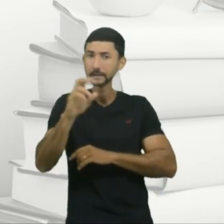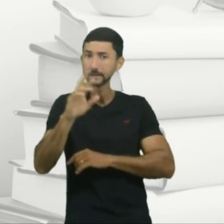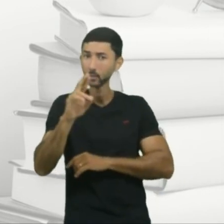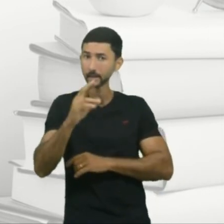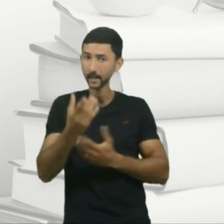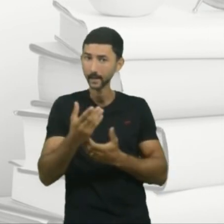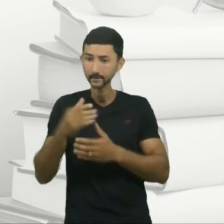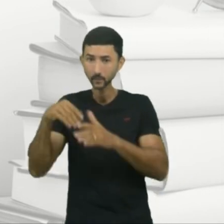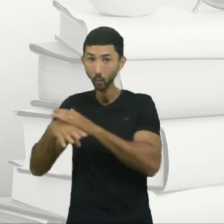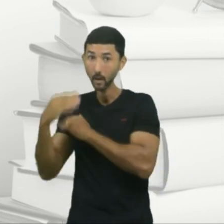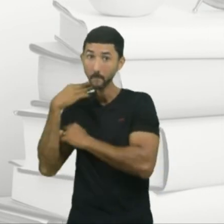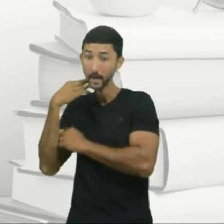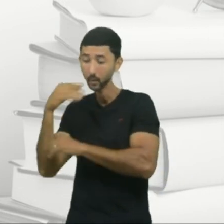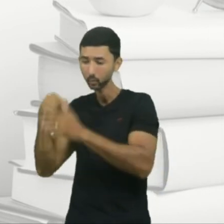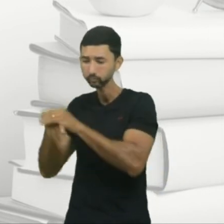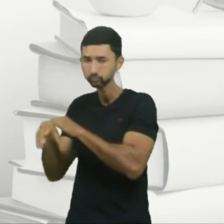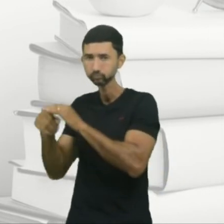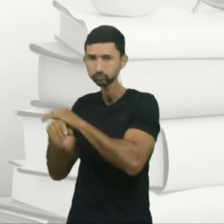na poupança.